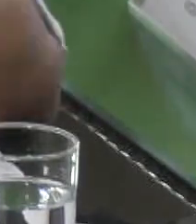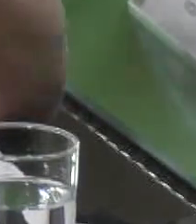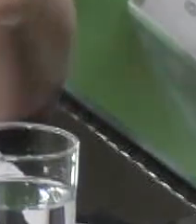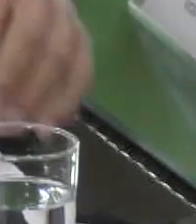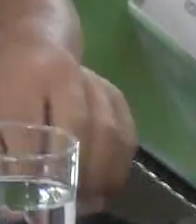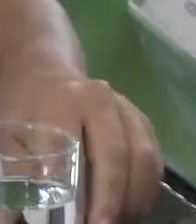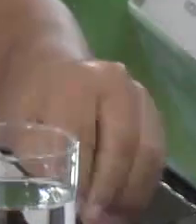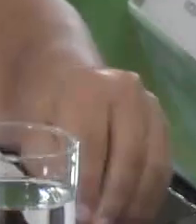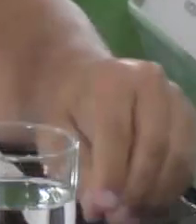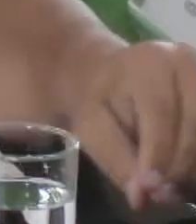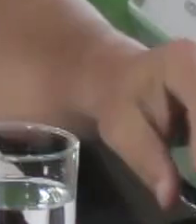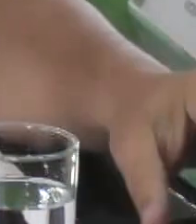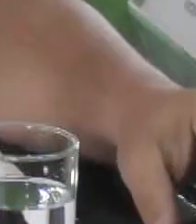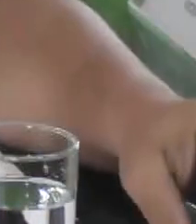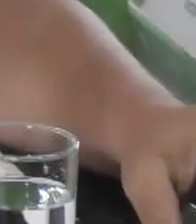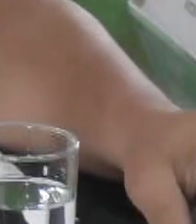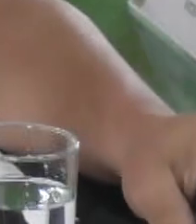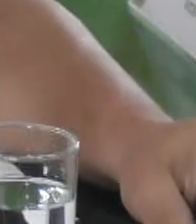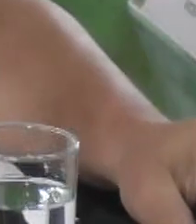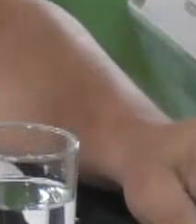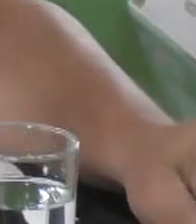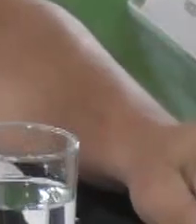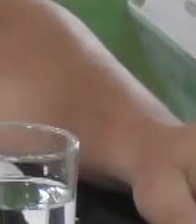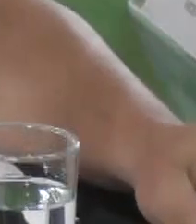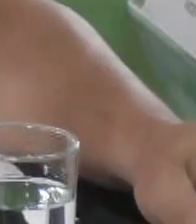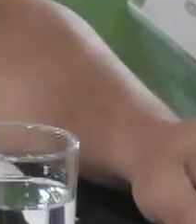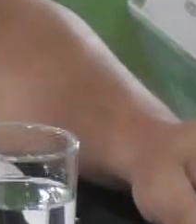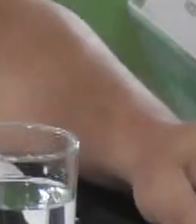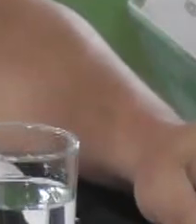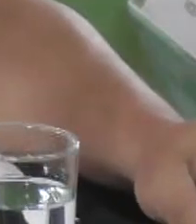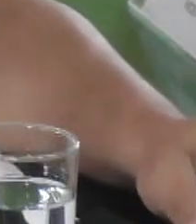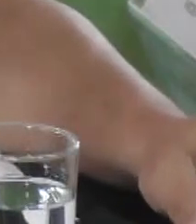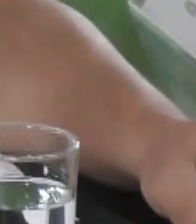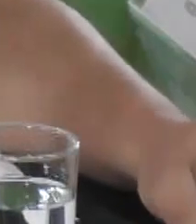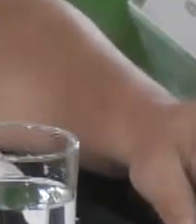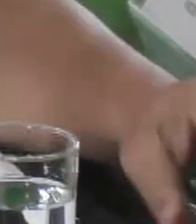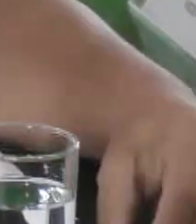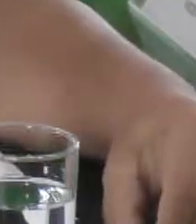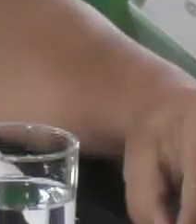alguma coisa absolutamente avassaladora, que demandaria